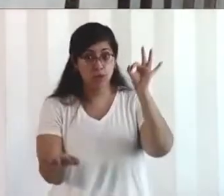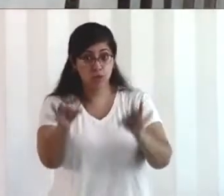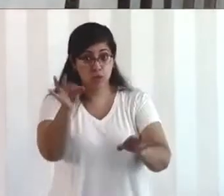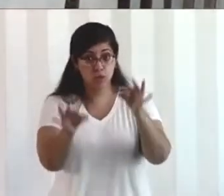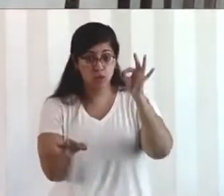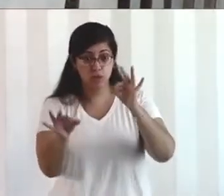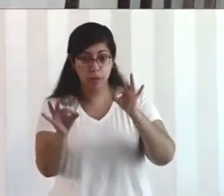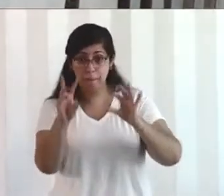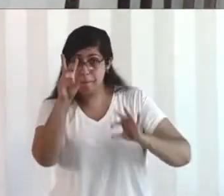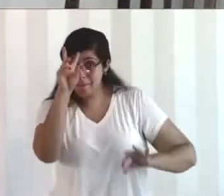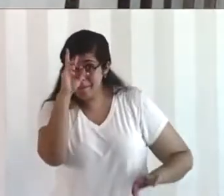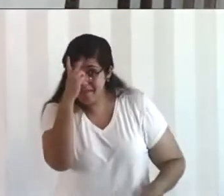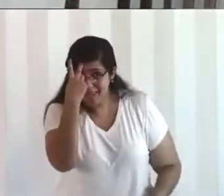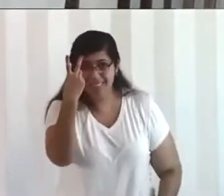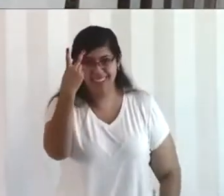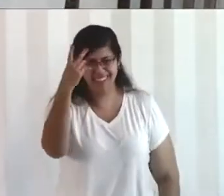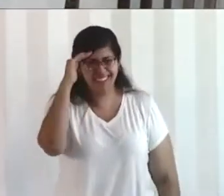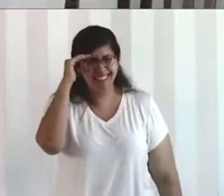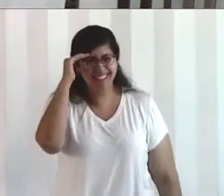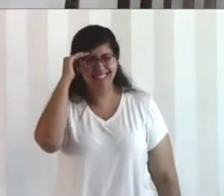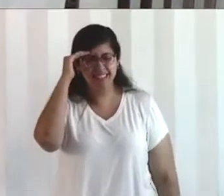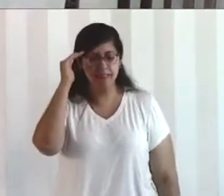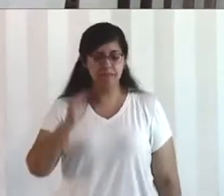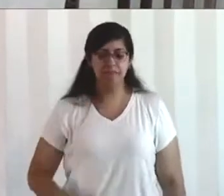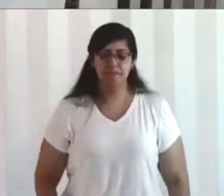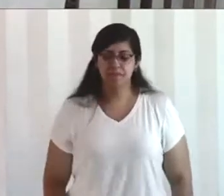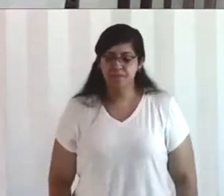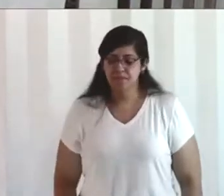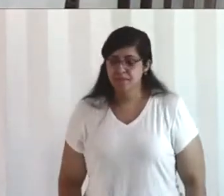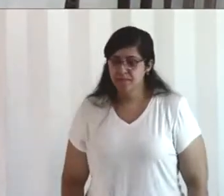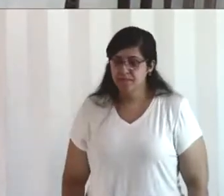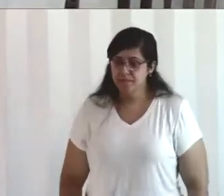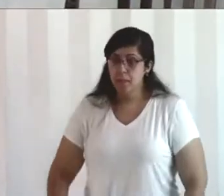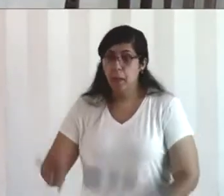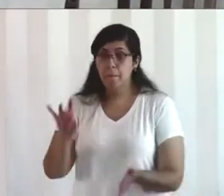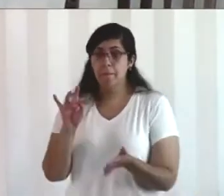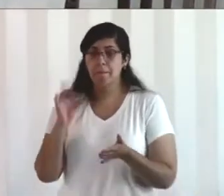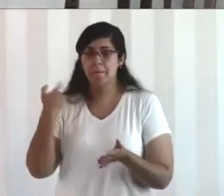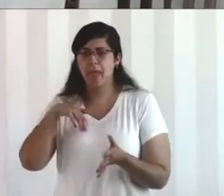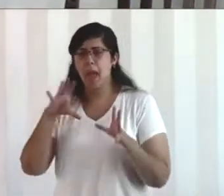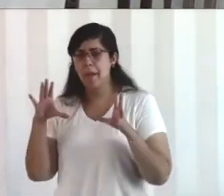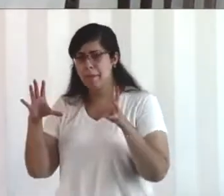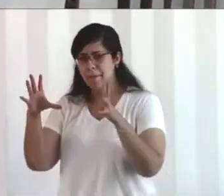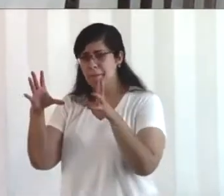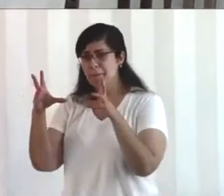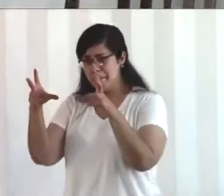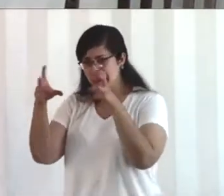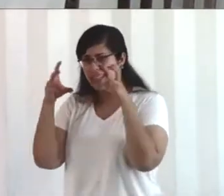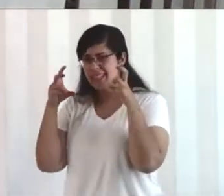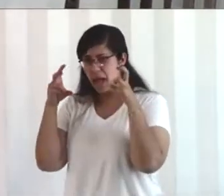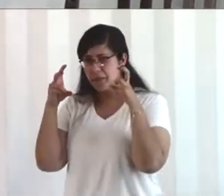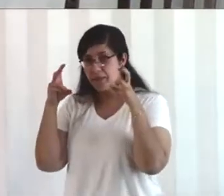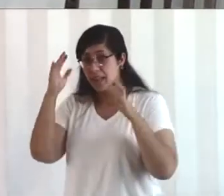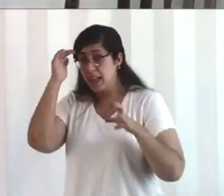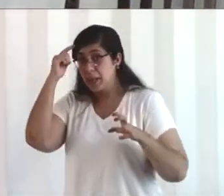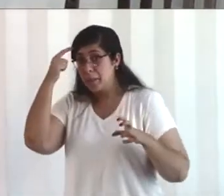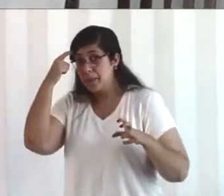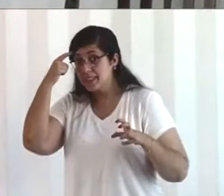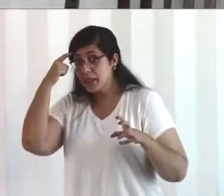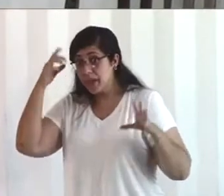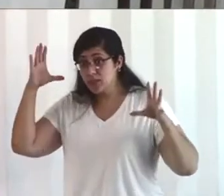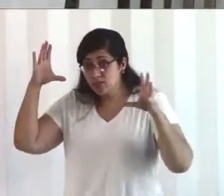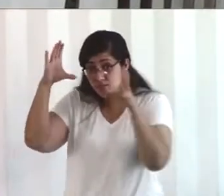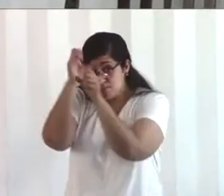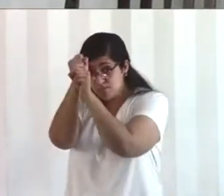converter-se. Mas vejam a importância da unidade de pensamento para os propósitos de Deus. Meus irmãos, a igreja de Corinto